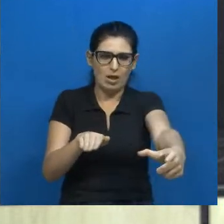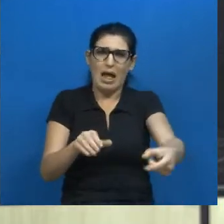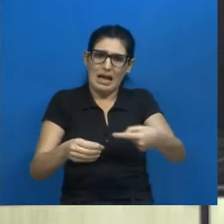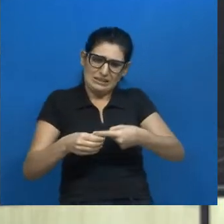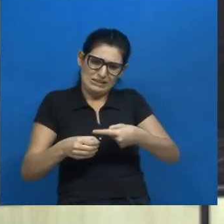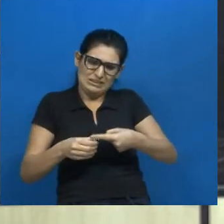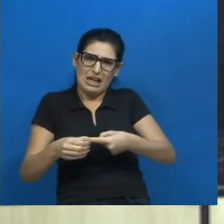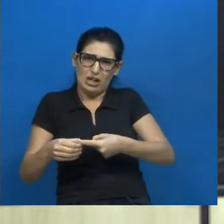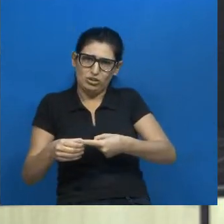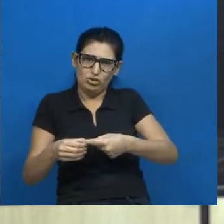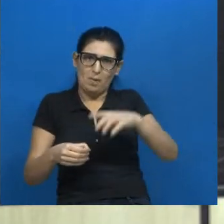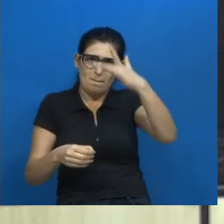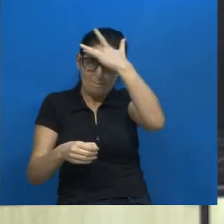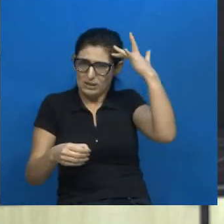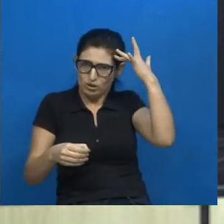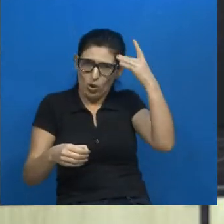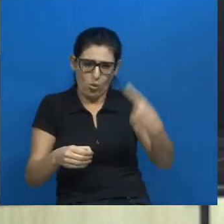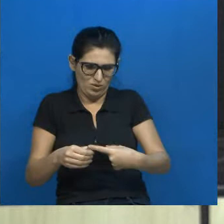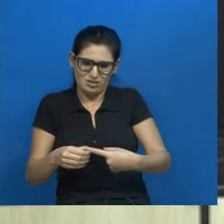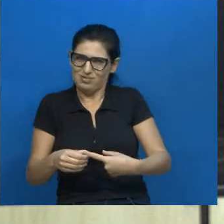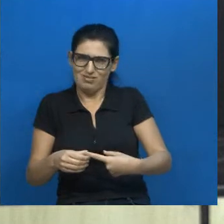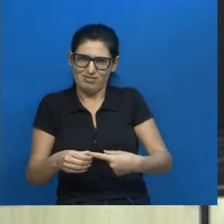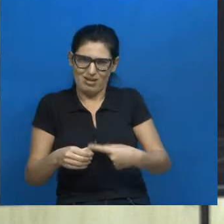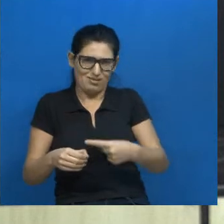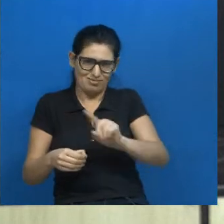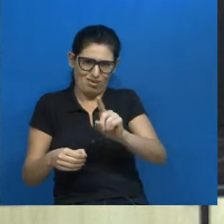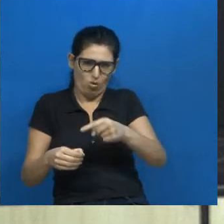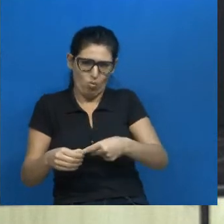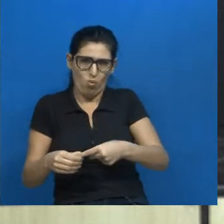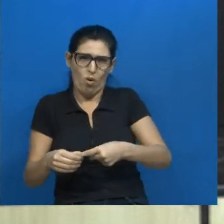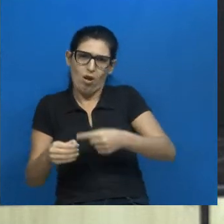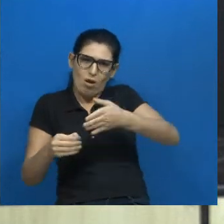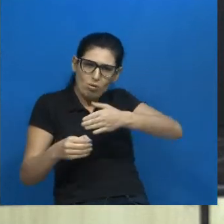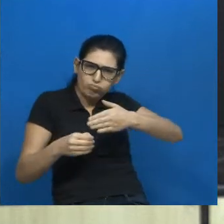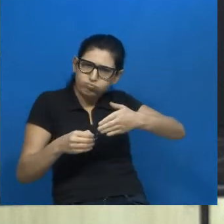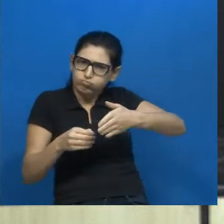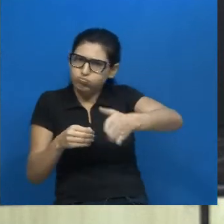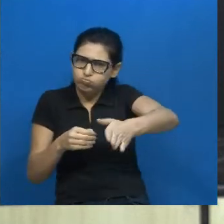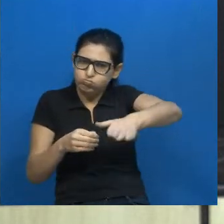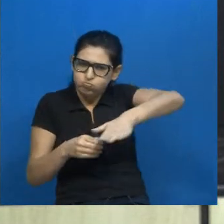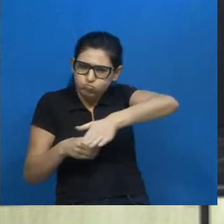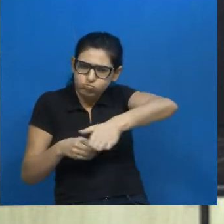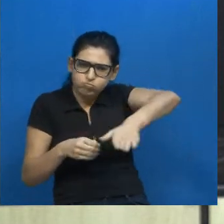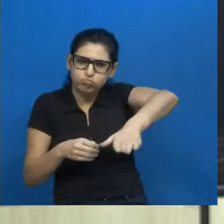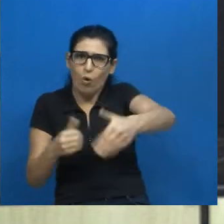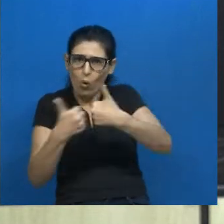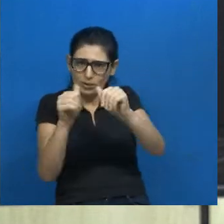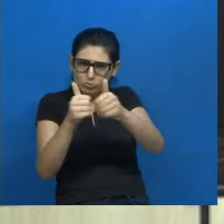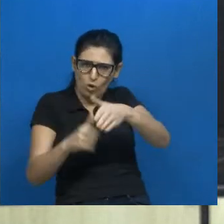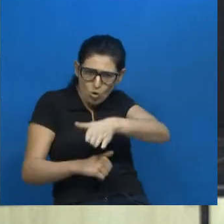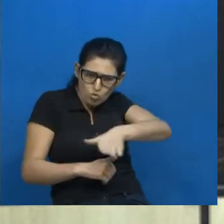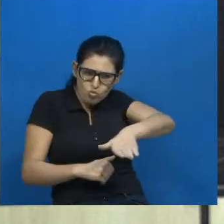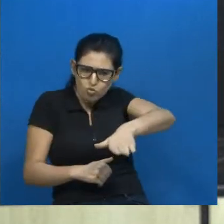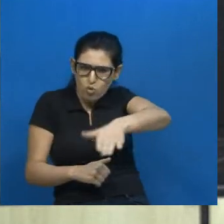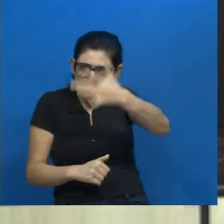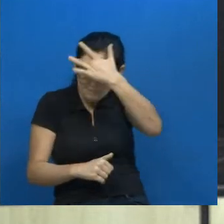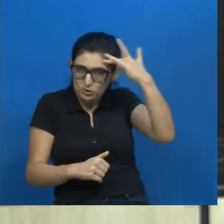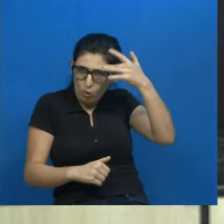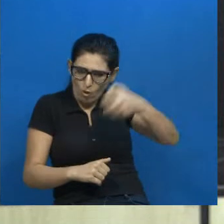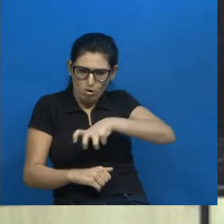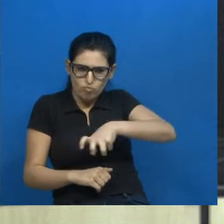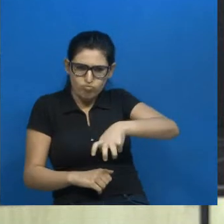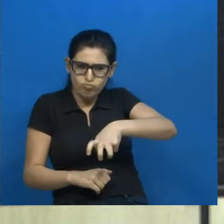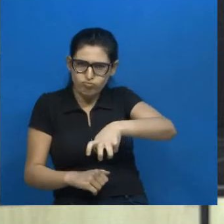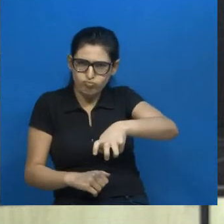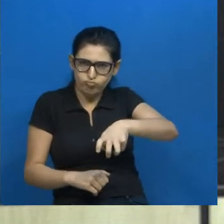o passageiro não está no centro. Ele se desloca, o que norteou a gente esse trabalho